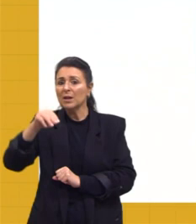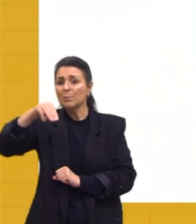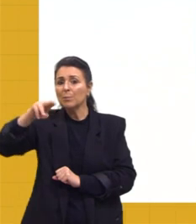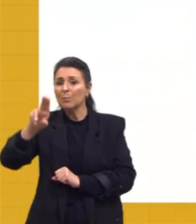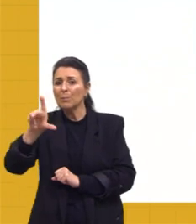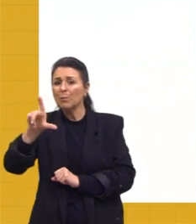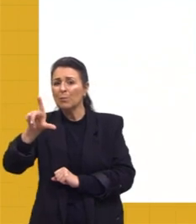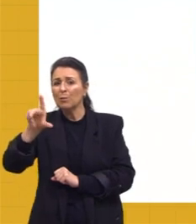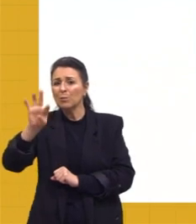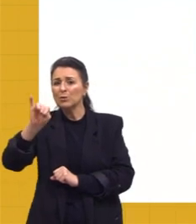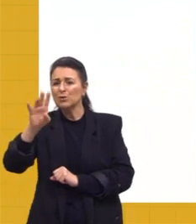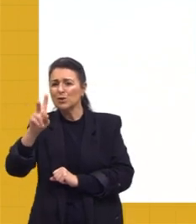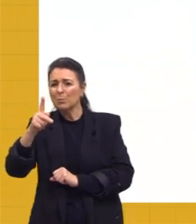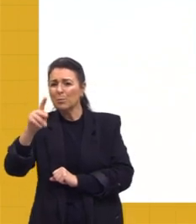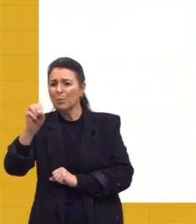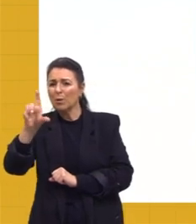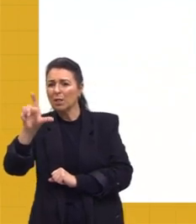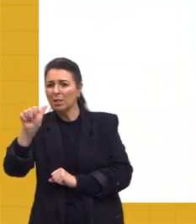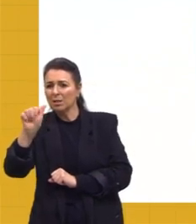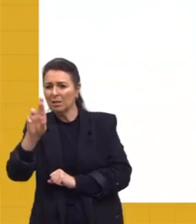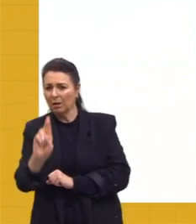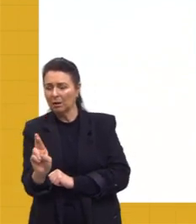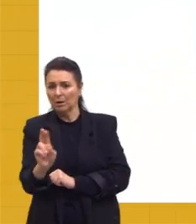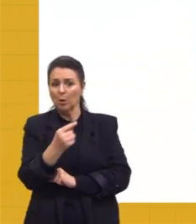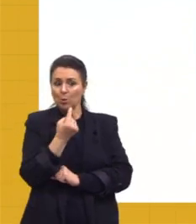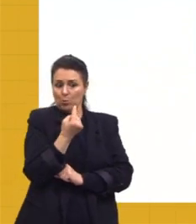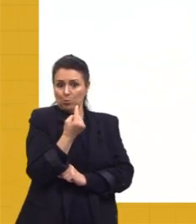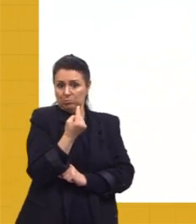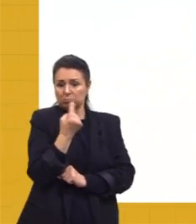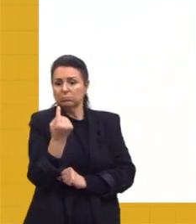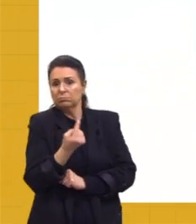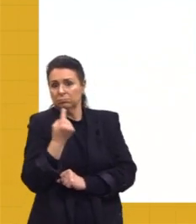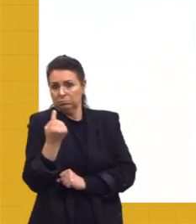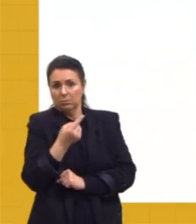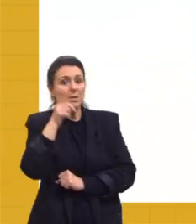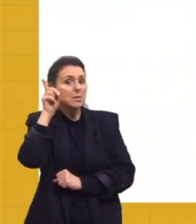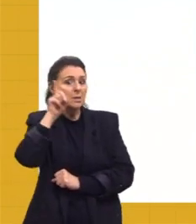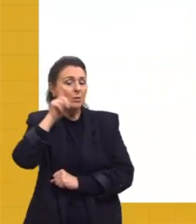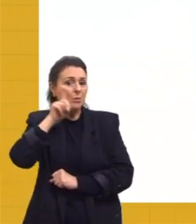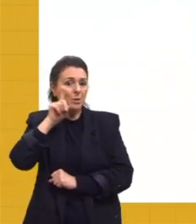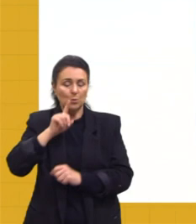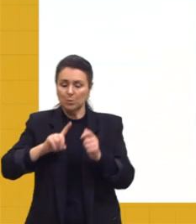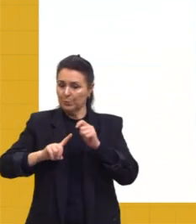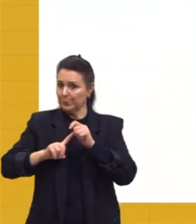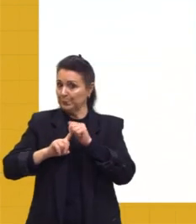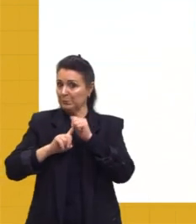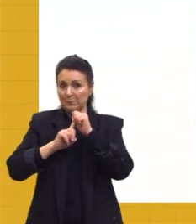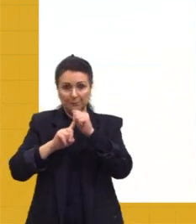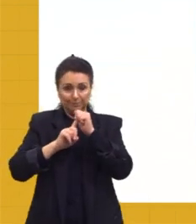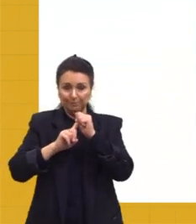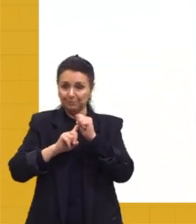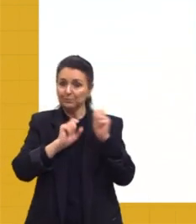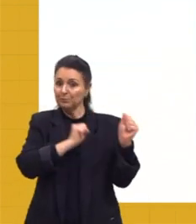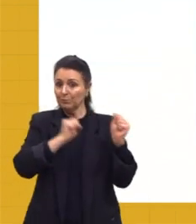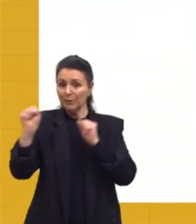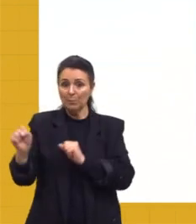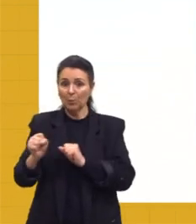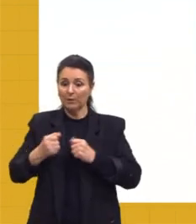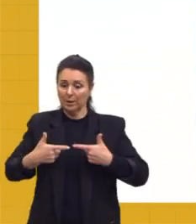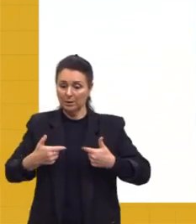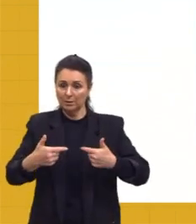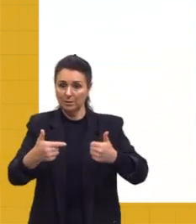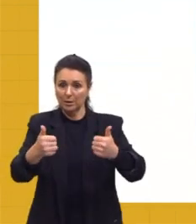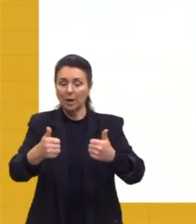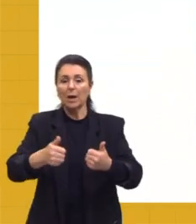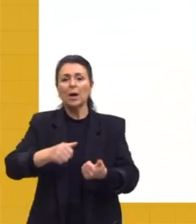Polar une porque é única poder bélico aos Estados Unidos né a gente sabe que o poder bélico Estados Unidos está constituído e